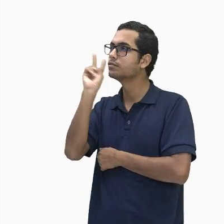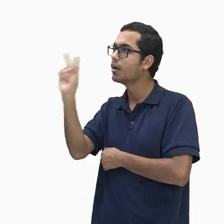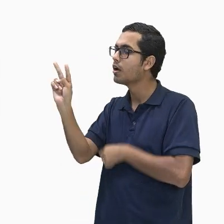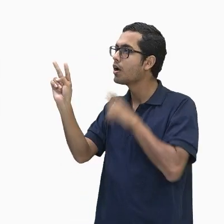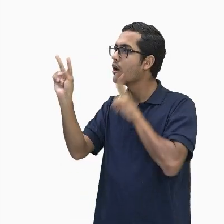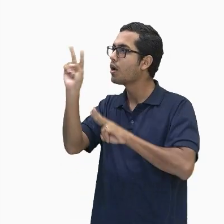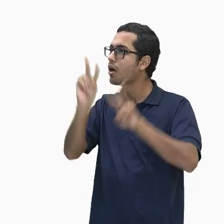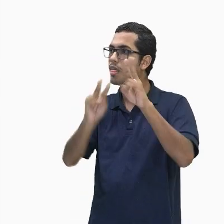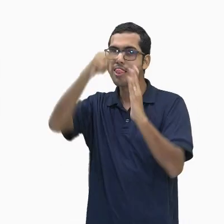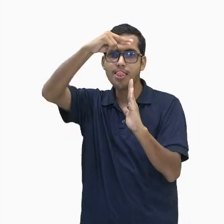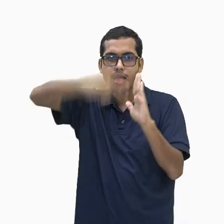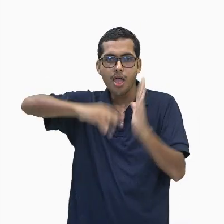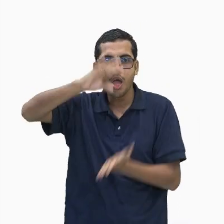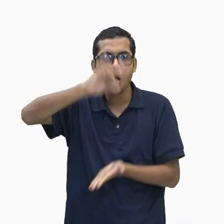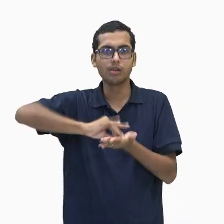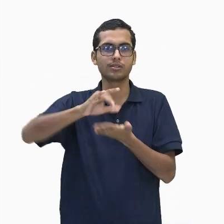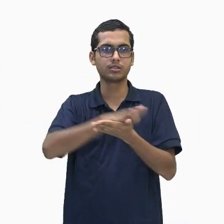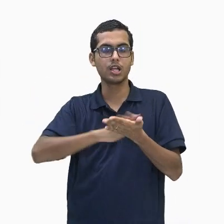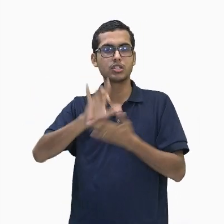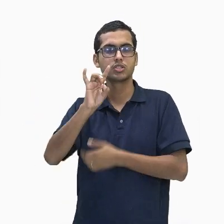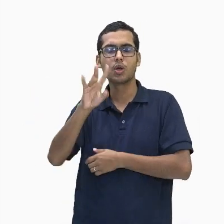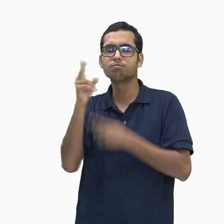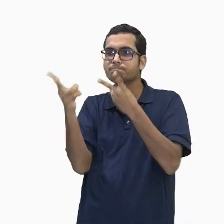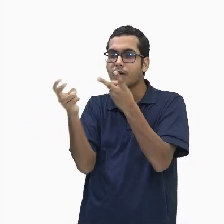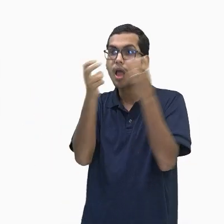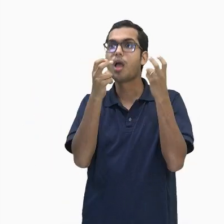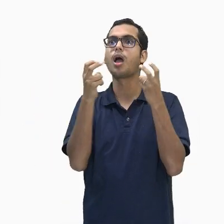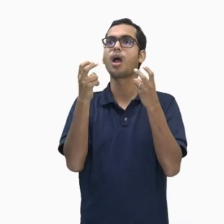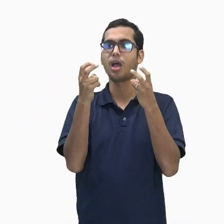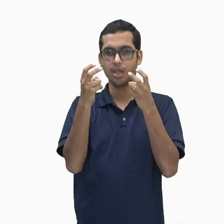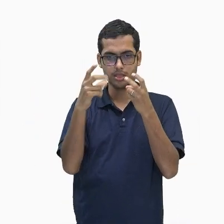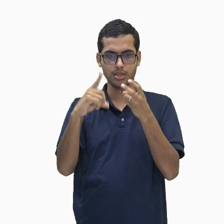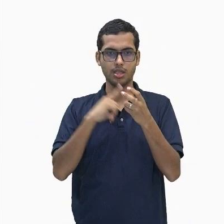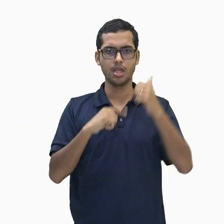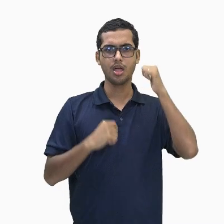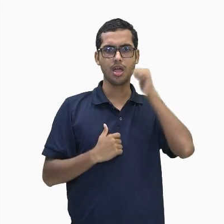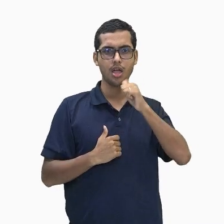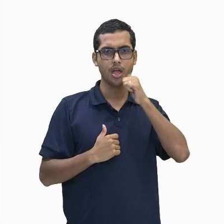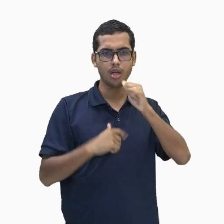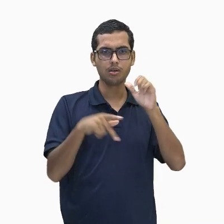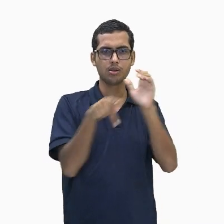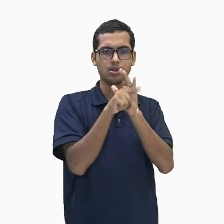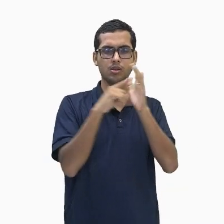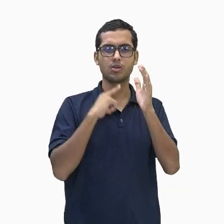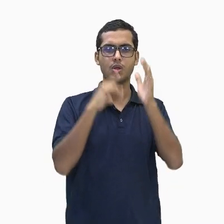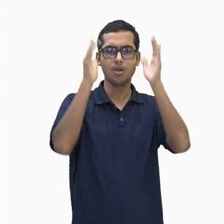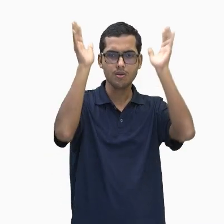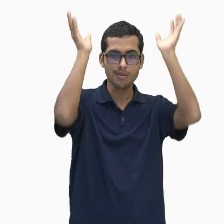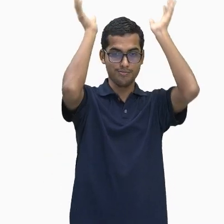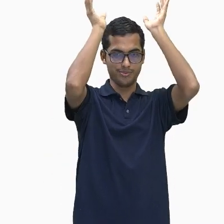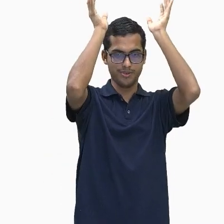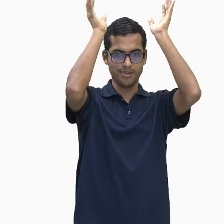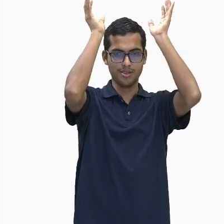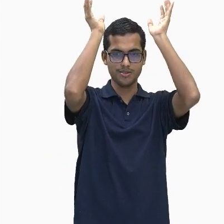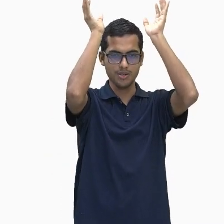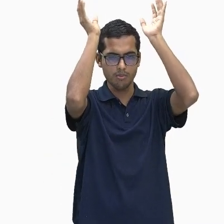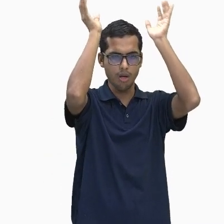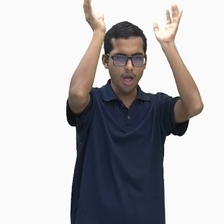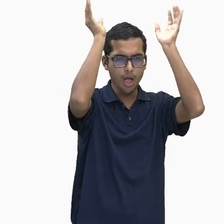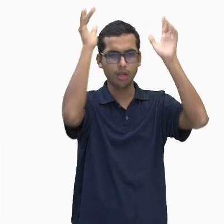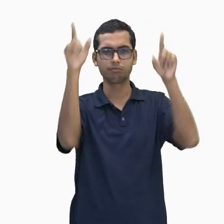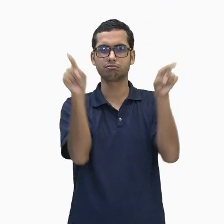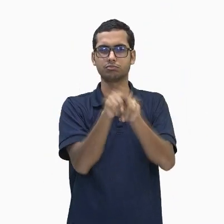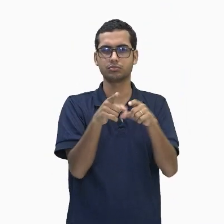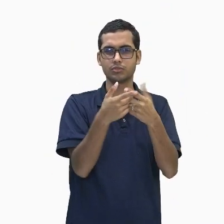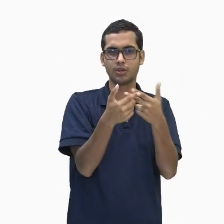a ler de fato o texto que me mostra a conversa. Isso é a comunicação sem usar a